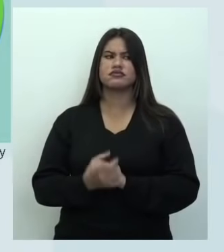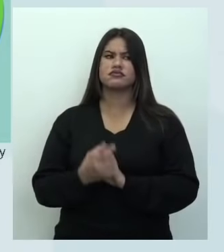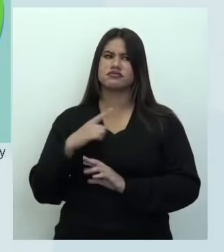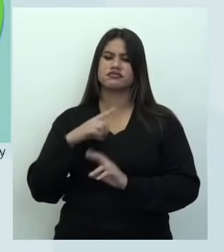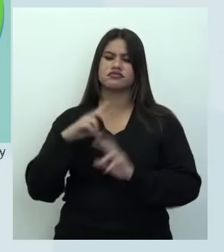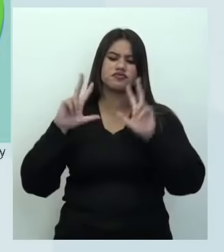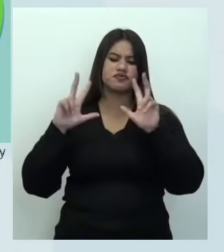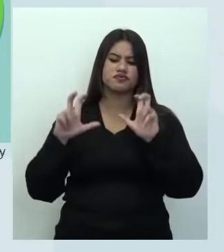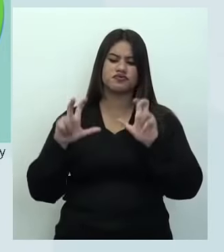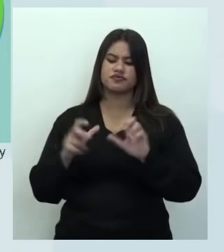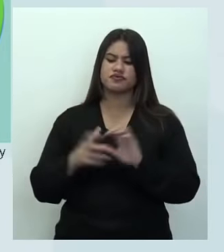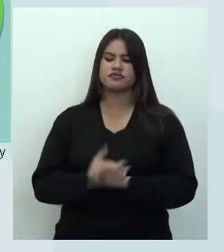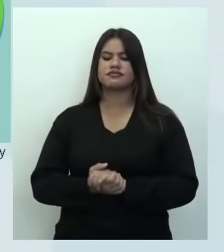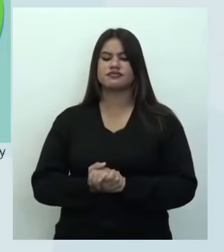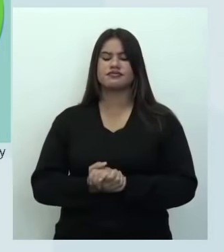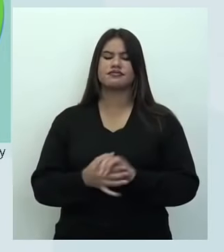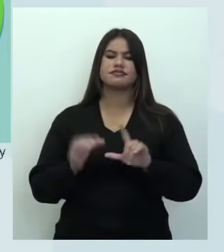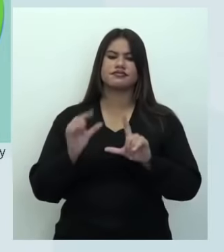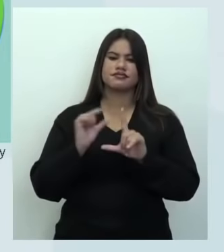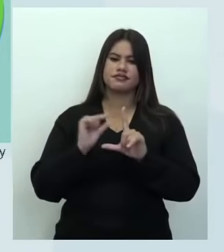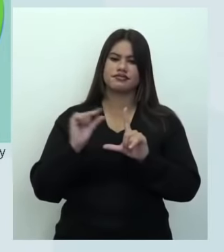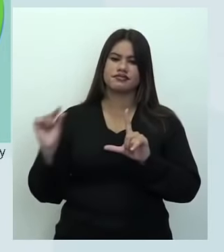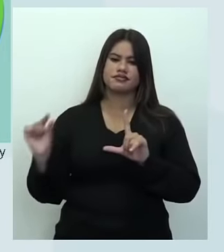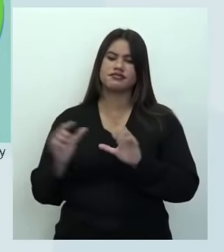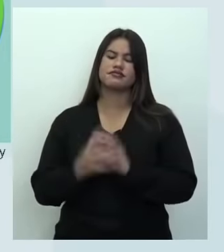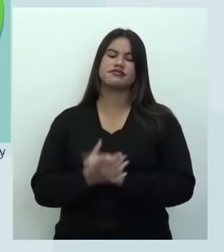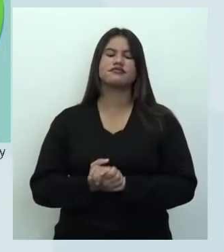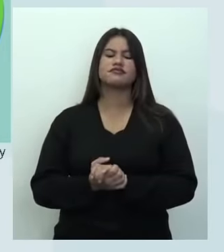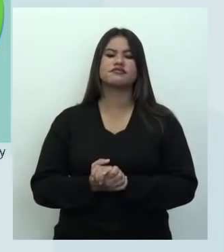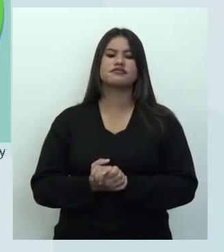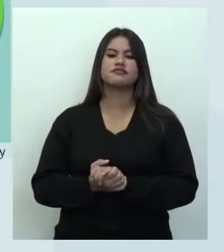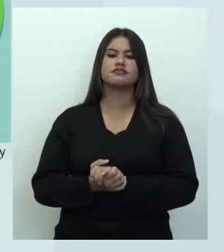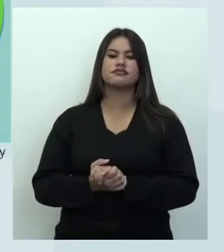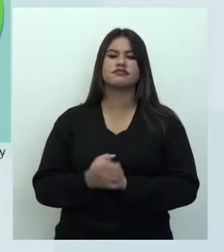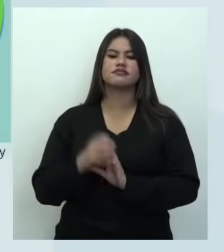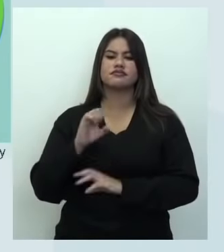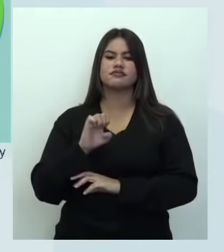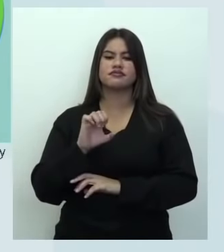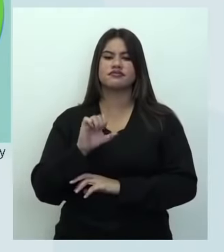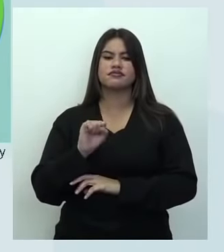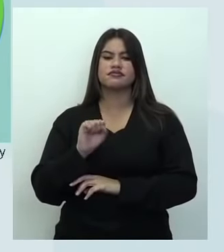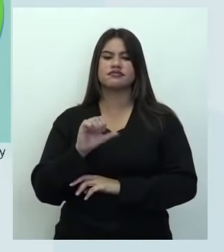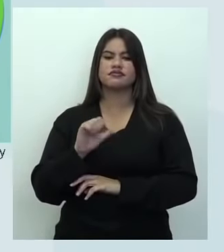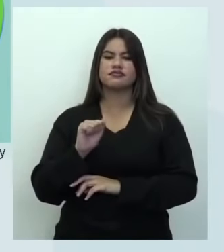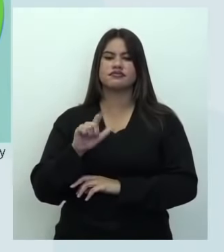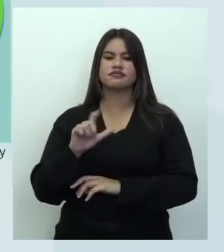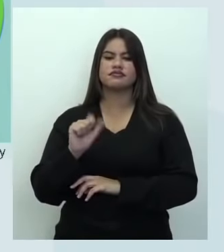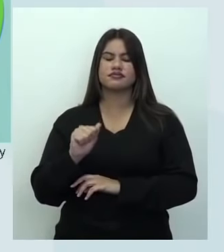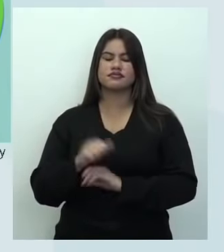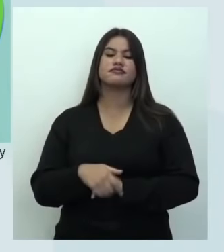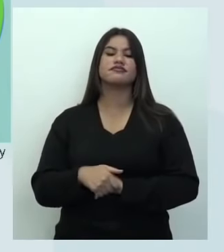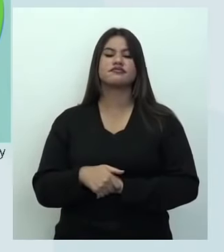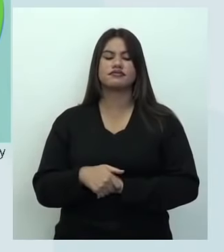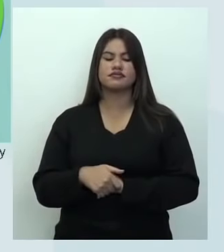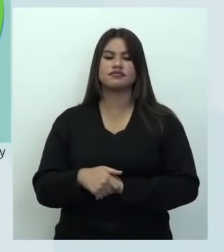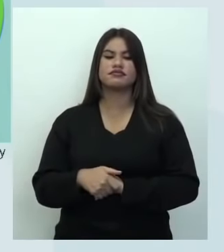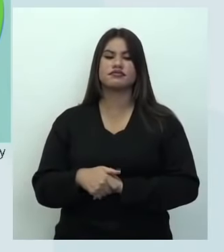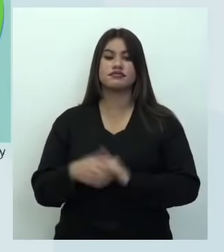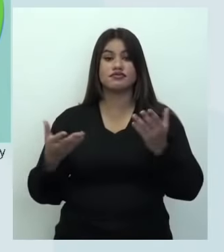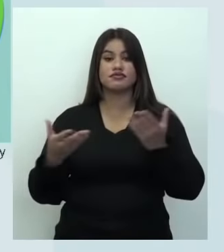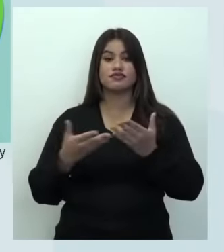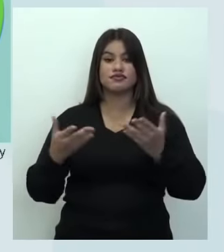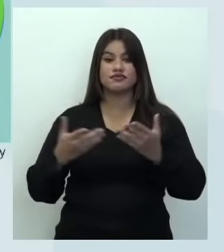título, eu tenho a legenda, a escala. Olha que interessante, hoje especificamente nós